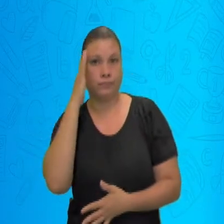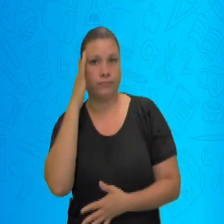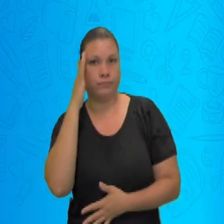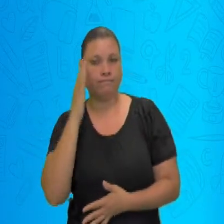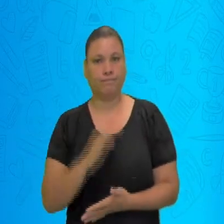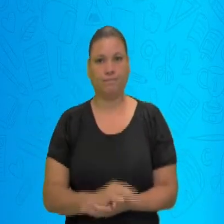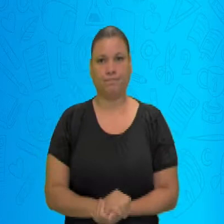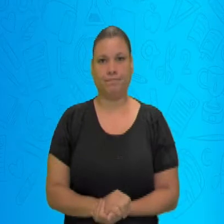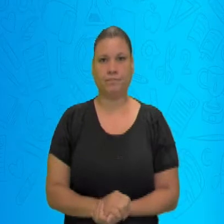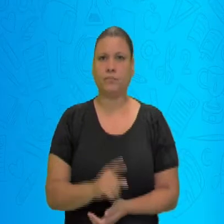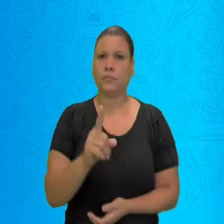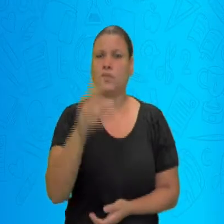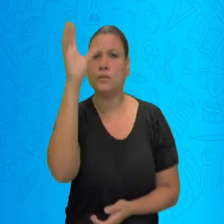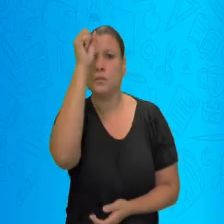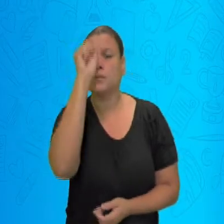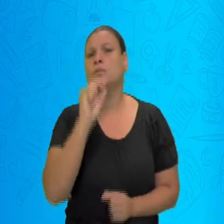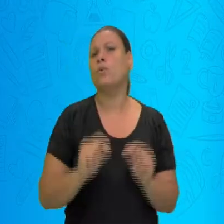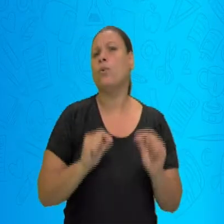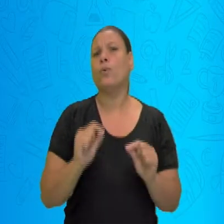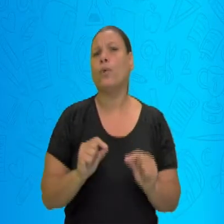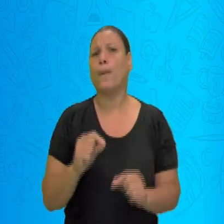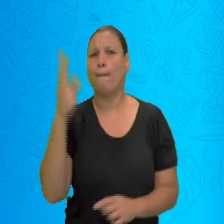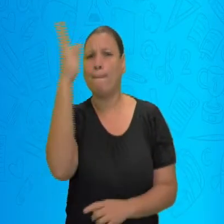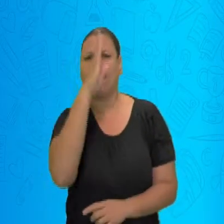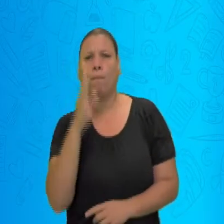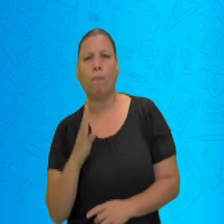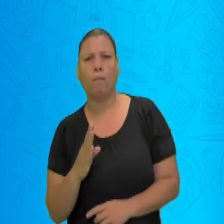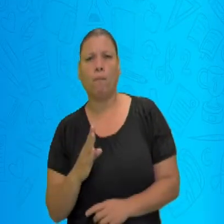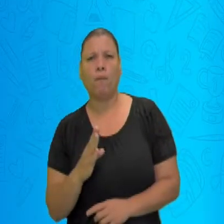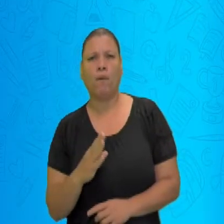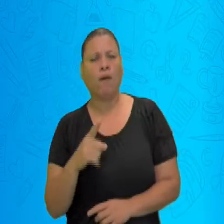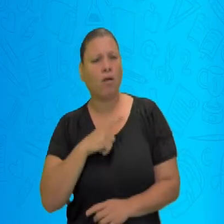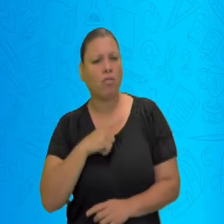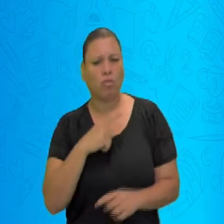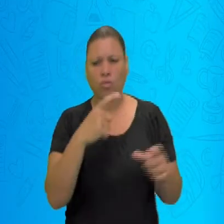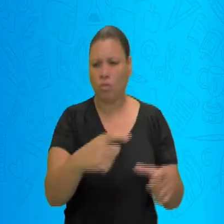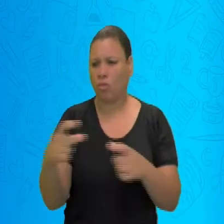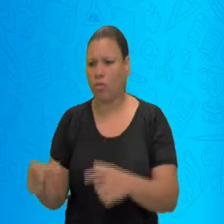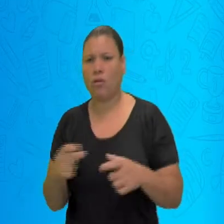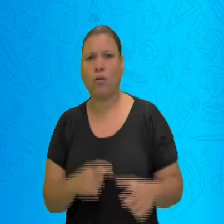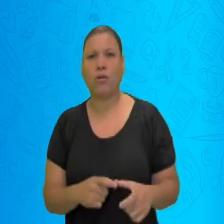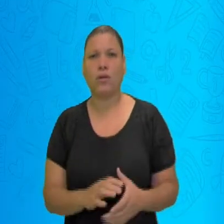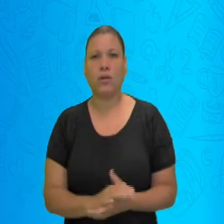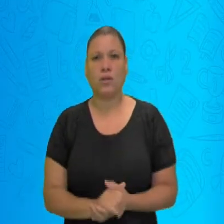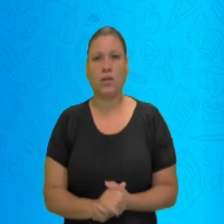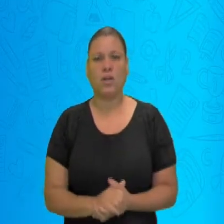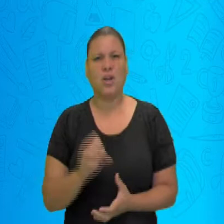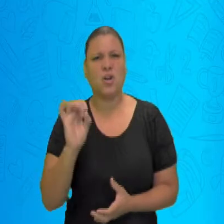no hemisfério norte, um pedacinho de terra no hemisfério norte,